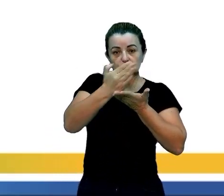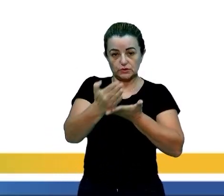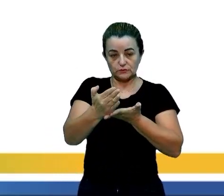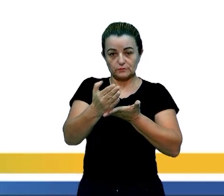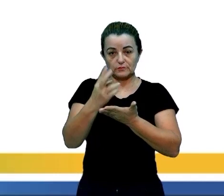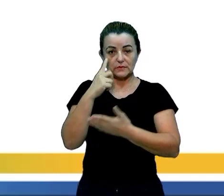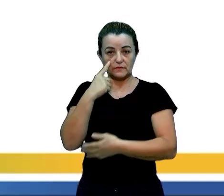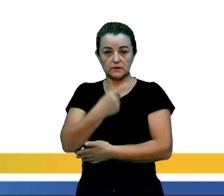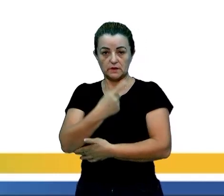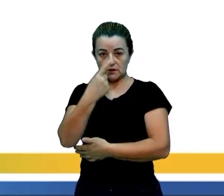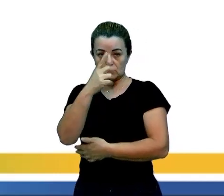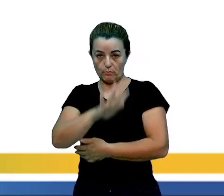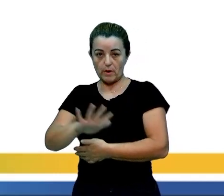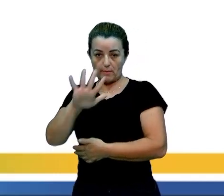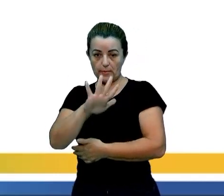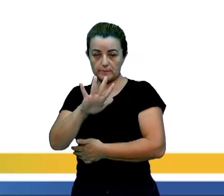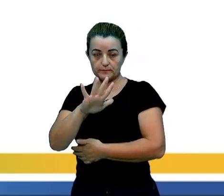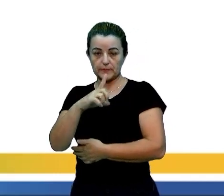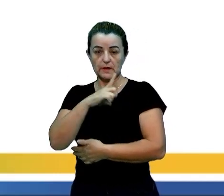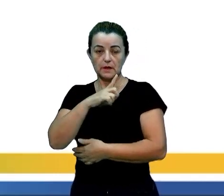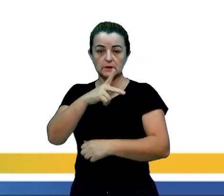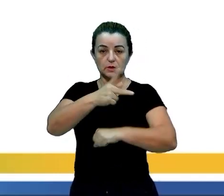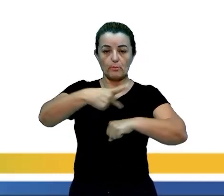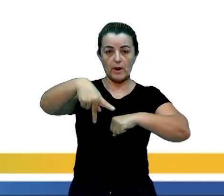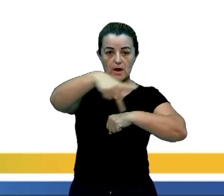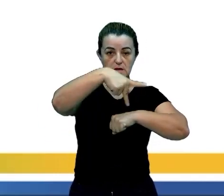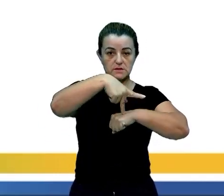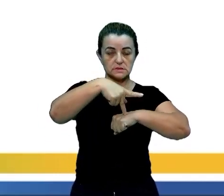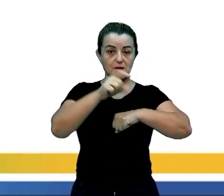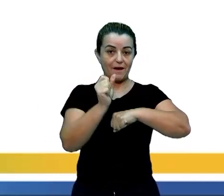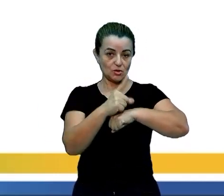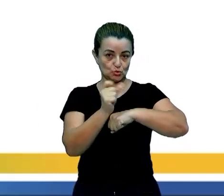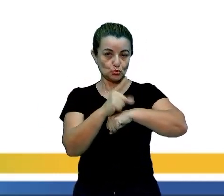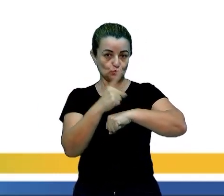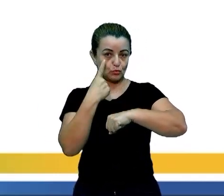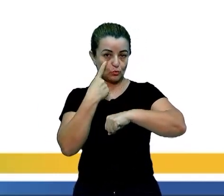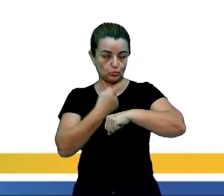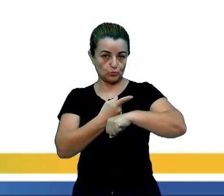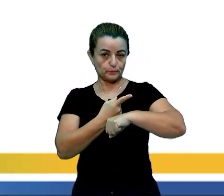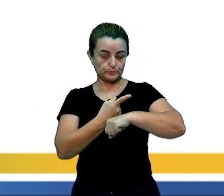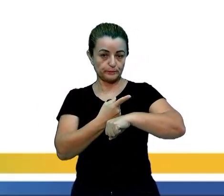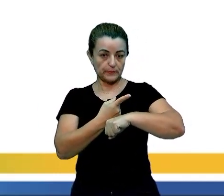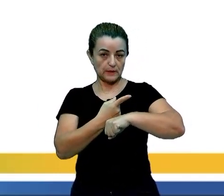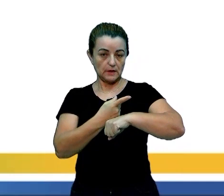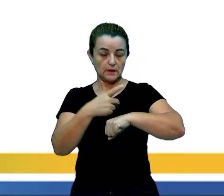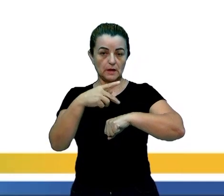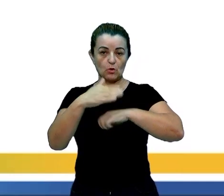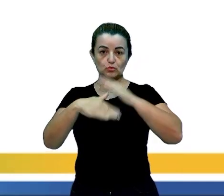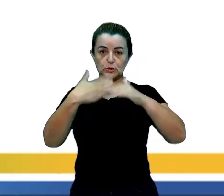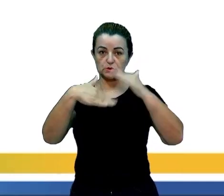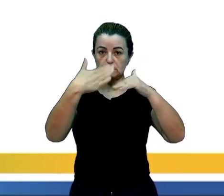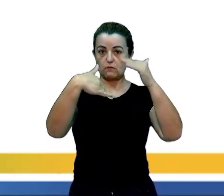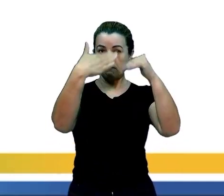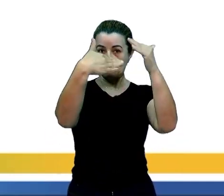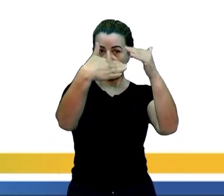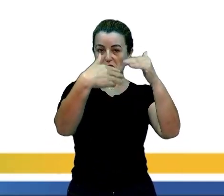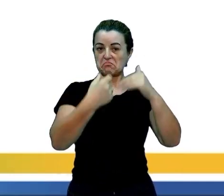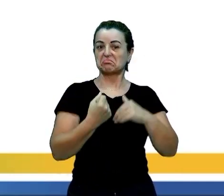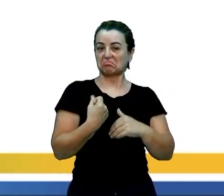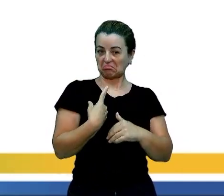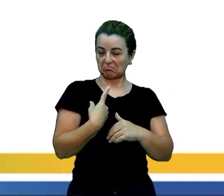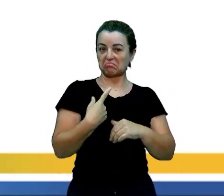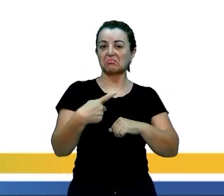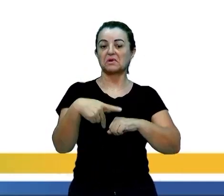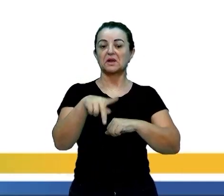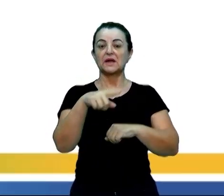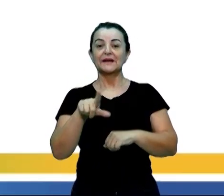temos na tela. Nós temos os países em azul, que são os países desenvolvidos, e os países